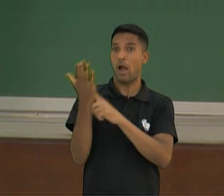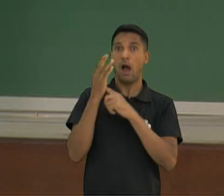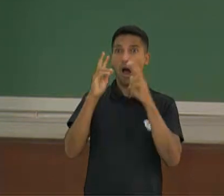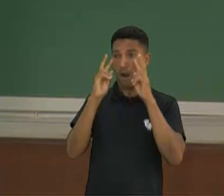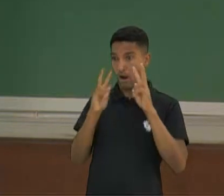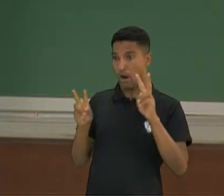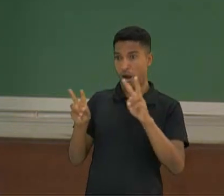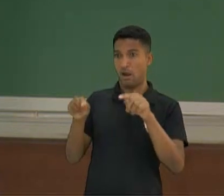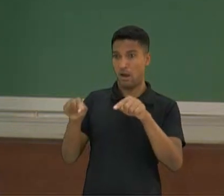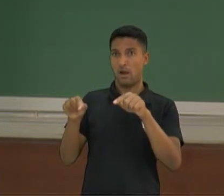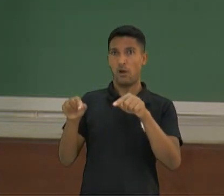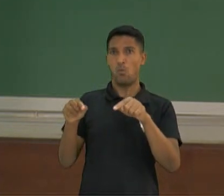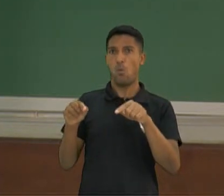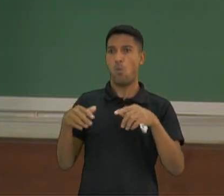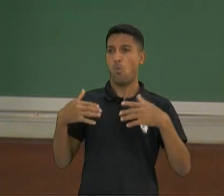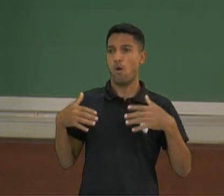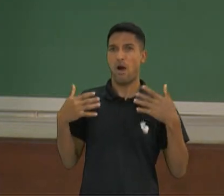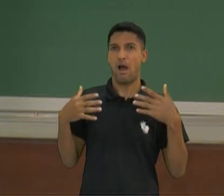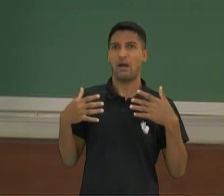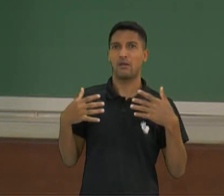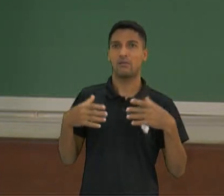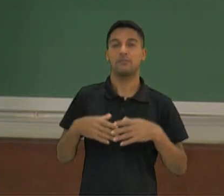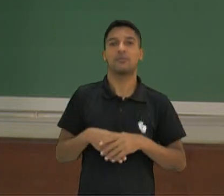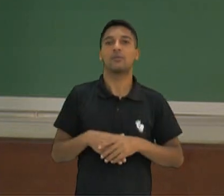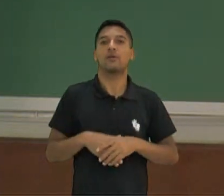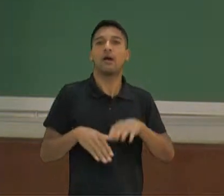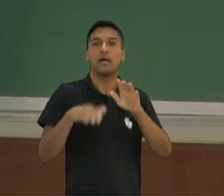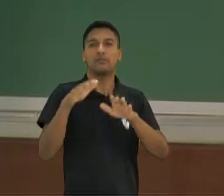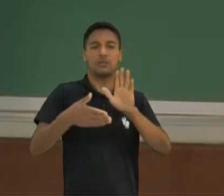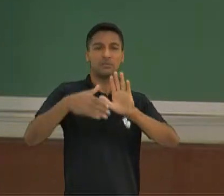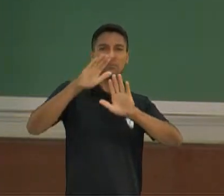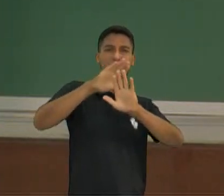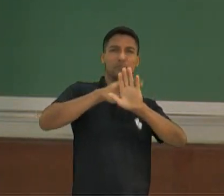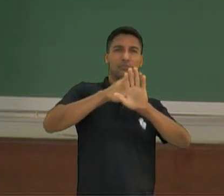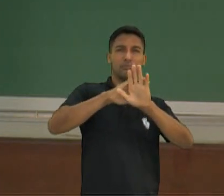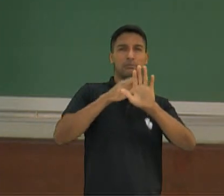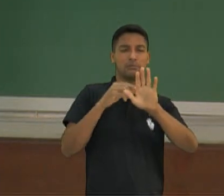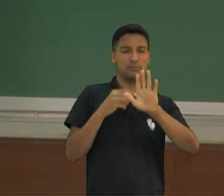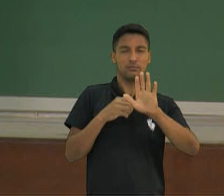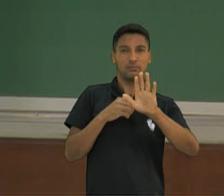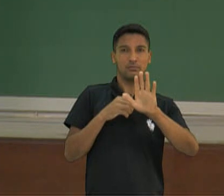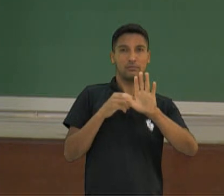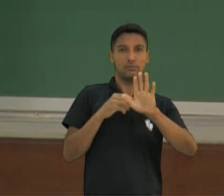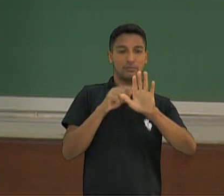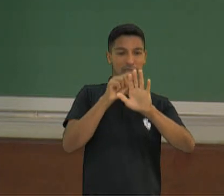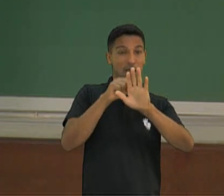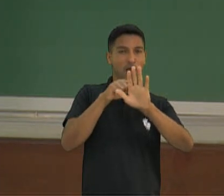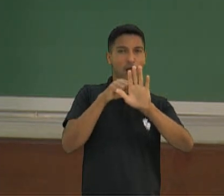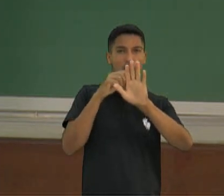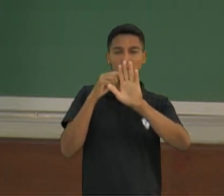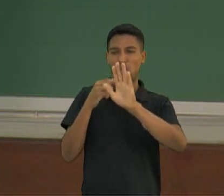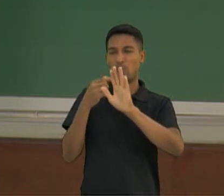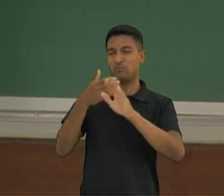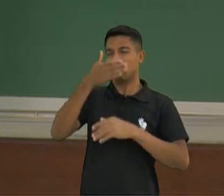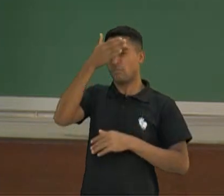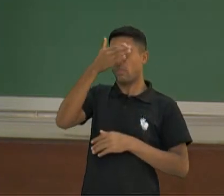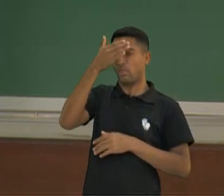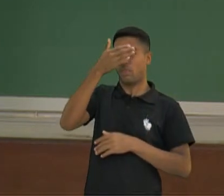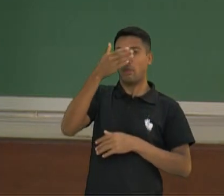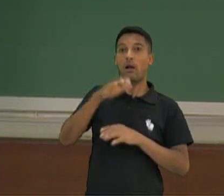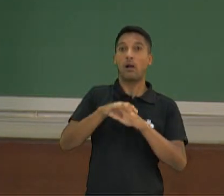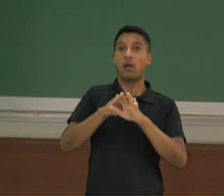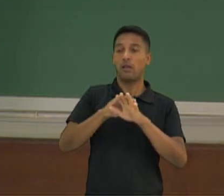pior, porque temos aquela noção falsa de que o que não vê, não sente. Mas quando começamos a enxergar milhões